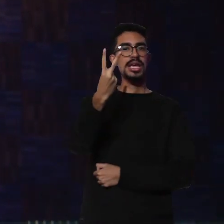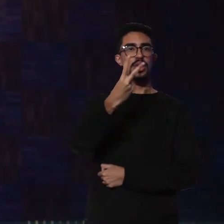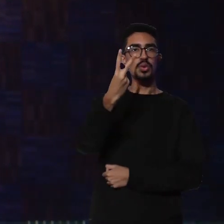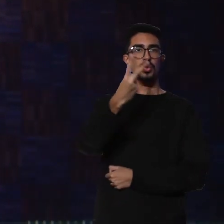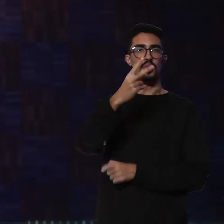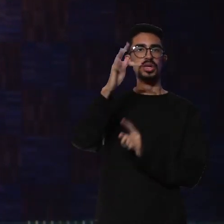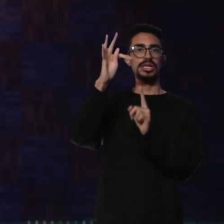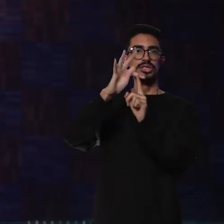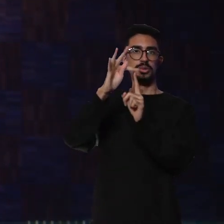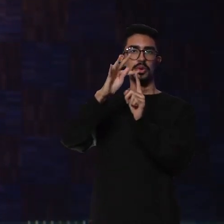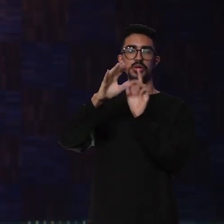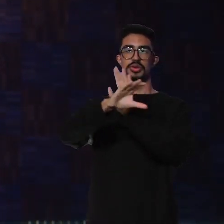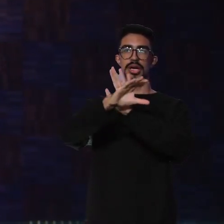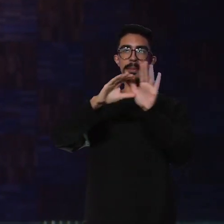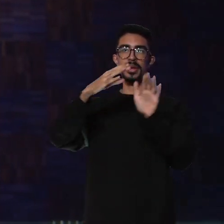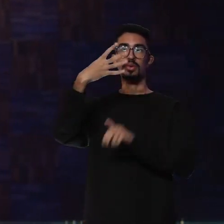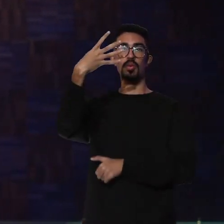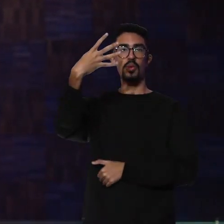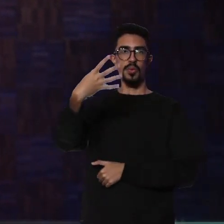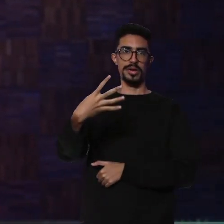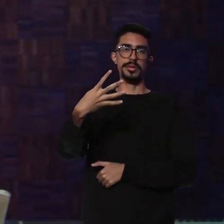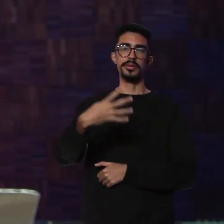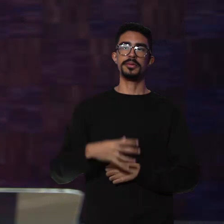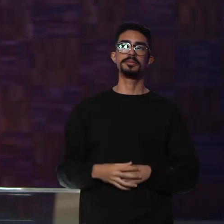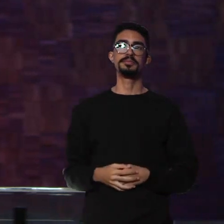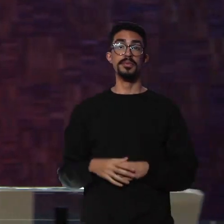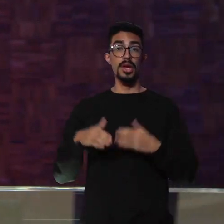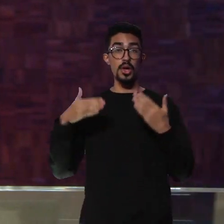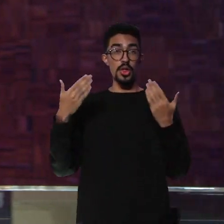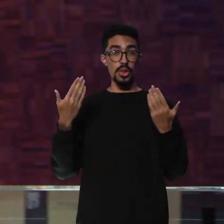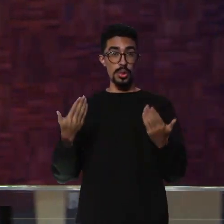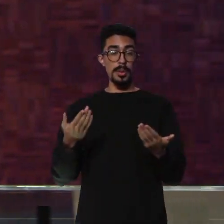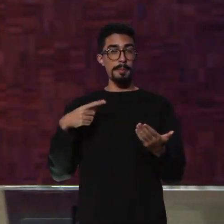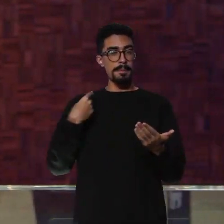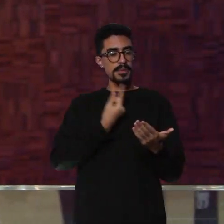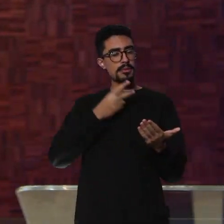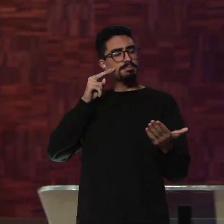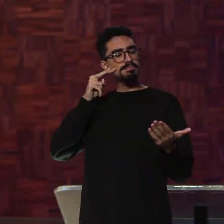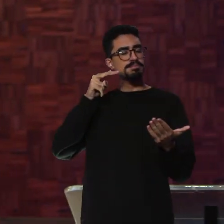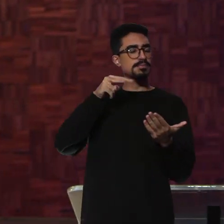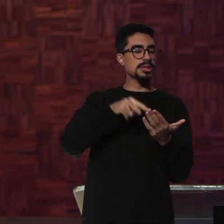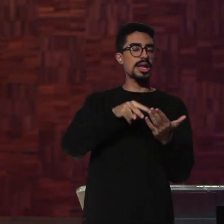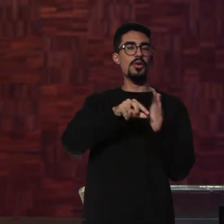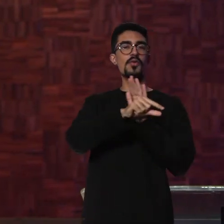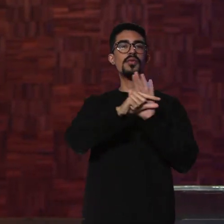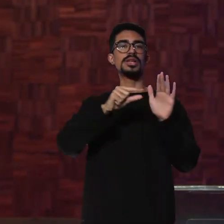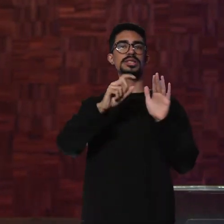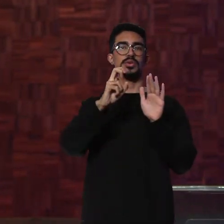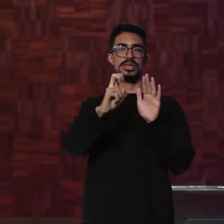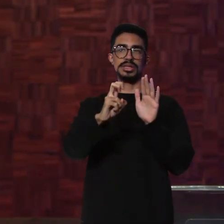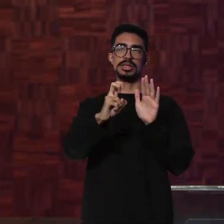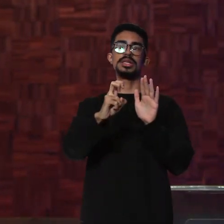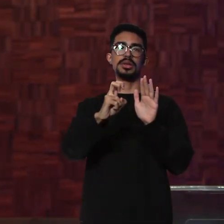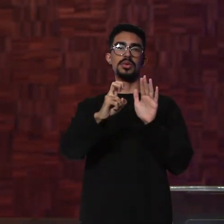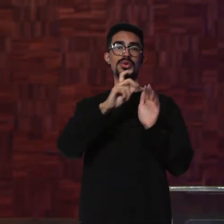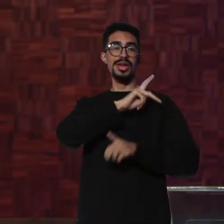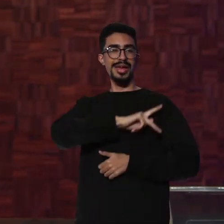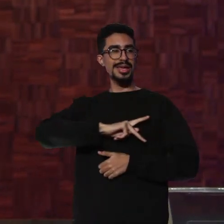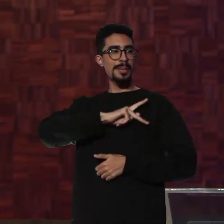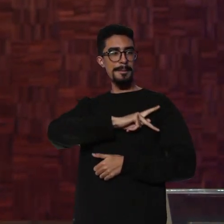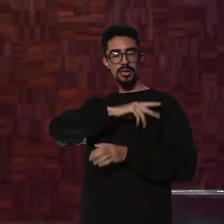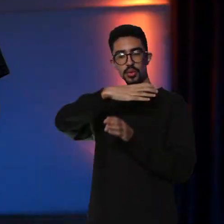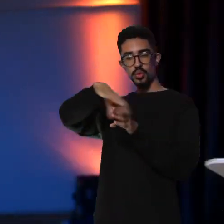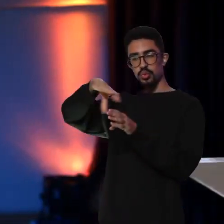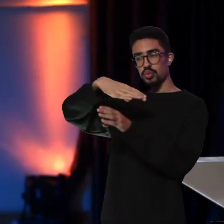você os primeiros versículos desse texto, mas a gente vai focar um pouco mais especificamente no versículo 5, nas orientações que Paulo coloca de